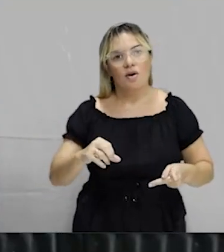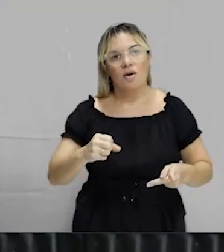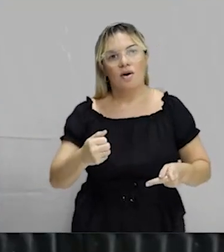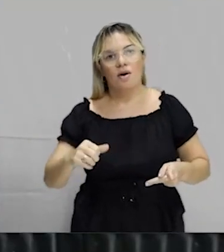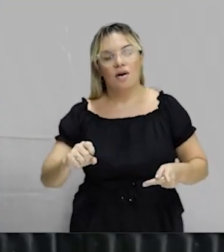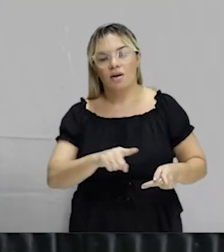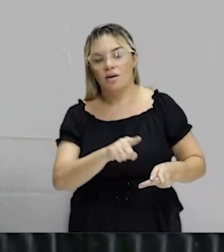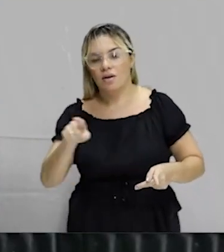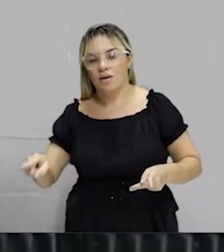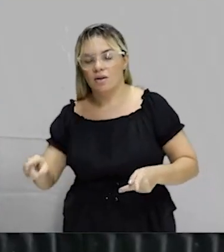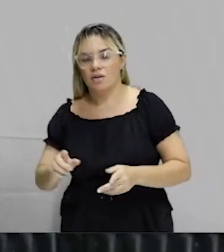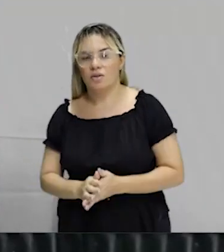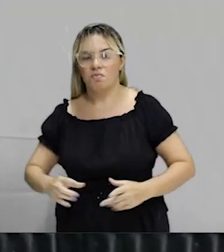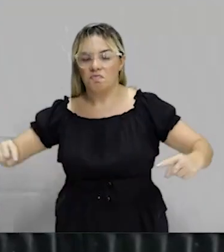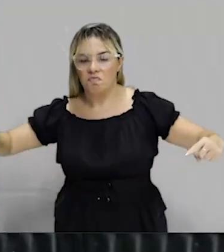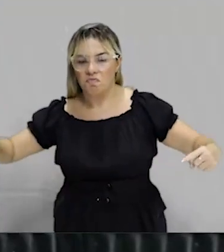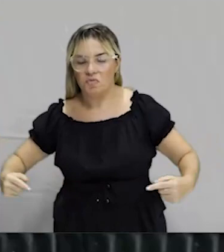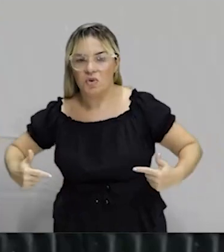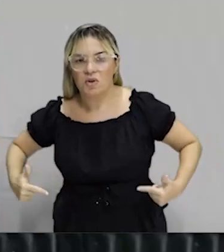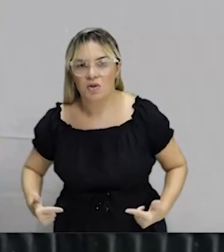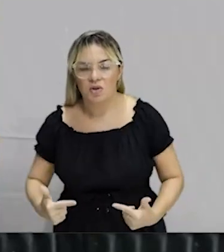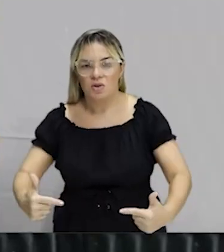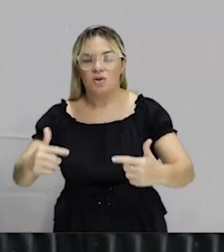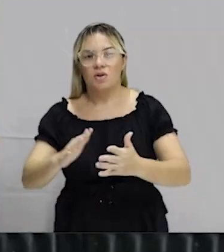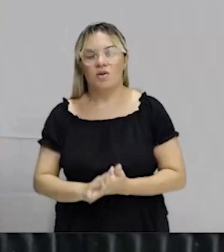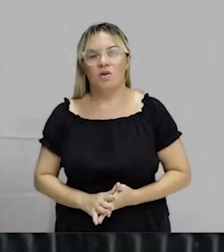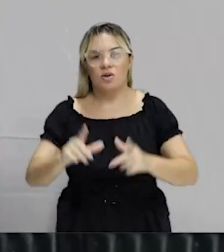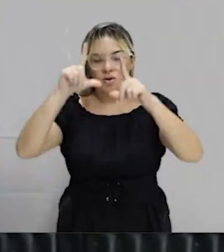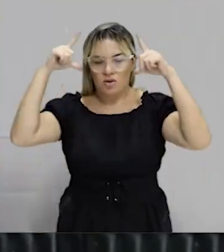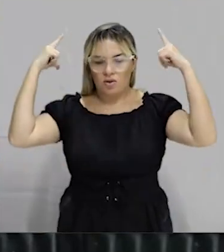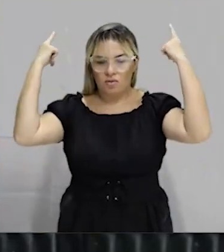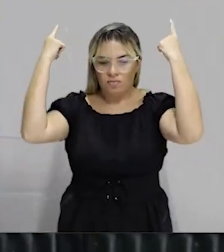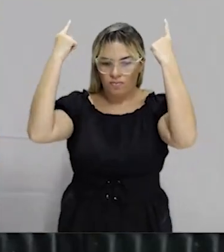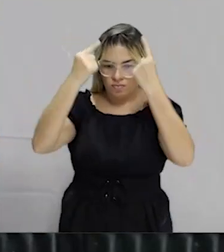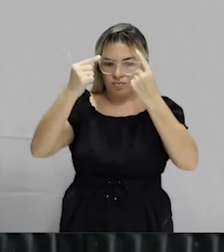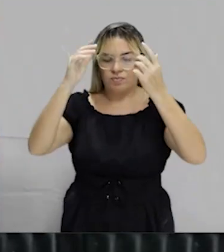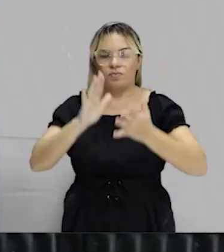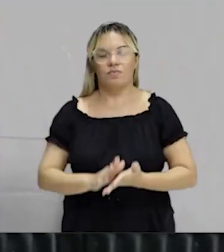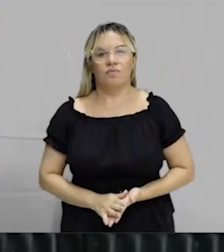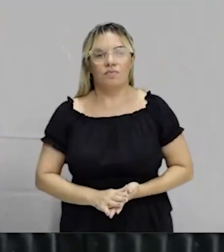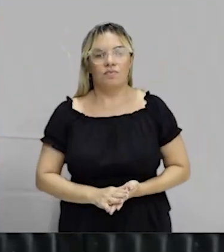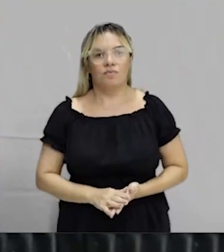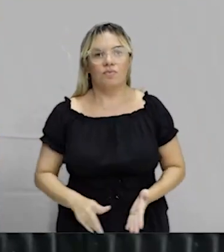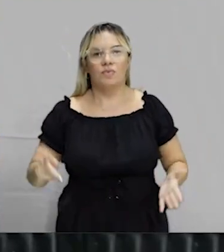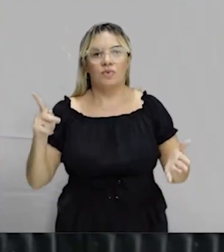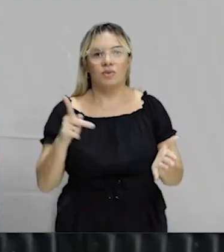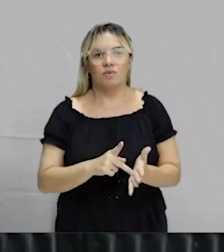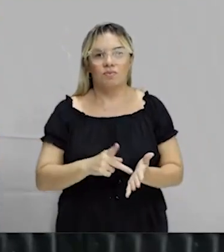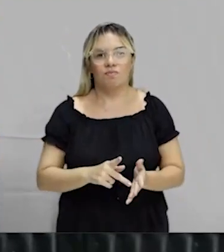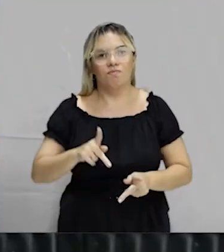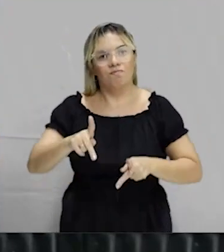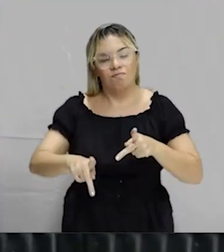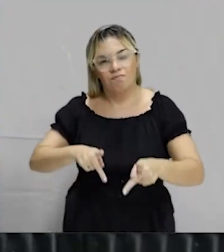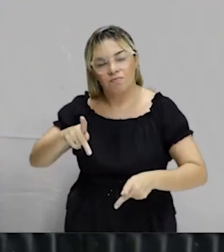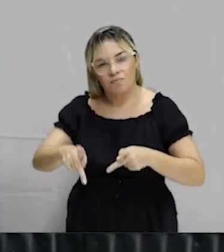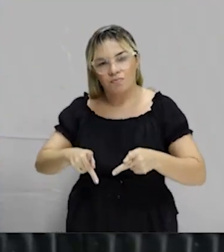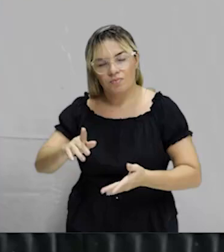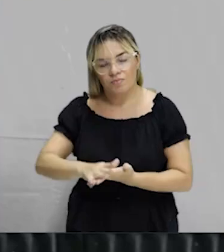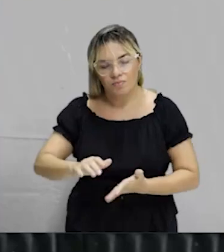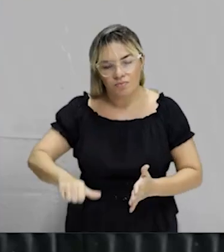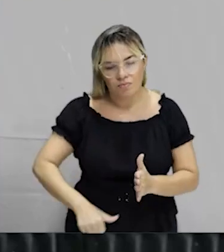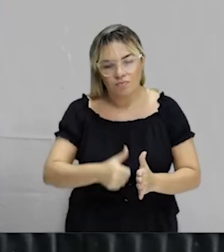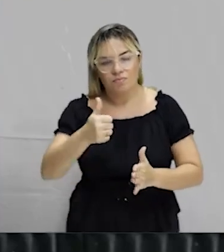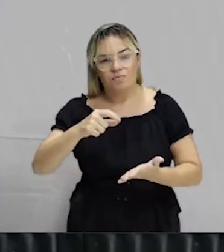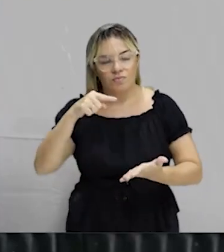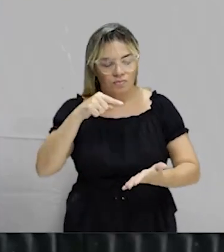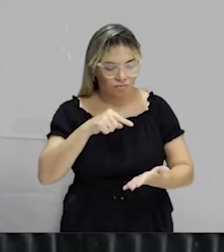ali, contra os 300 espartanos. Na verdade, nós estamos diante de uma civilização que, no primeiro momento,